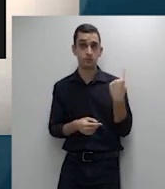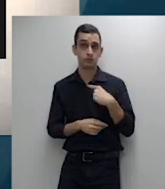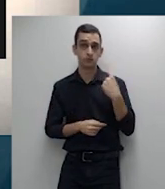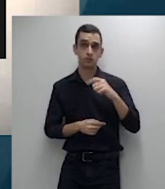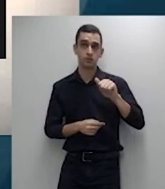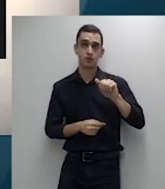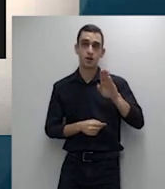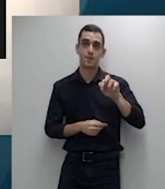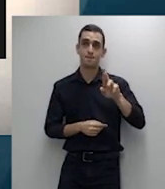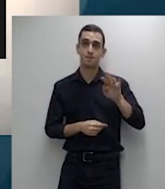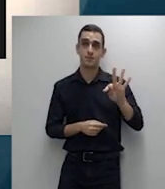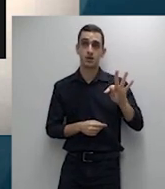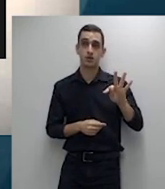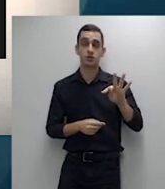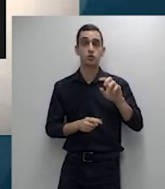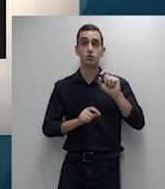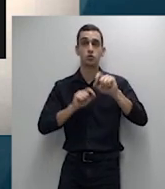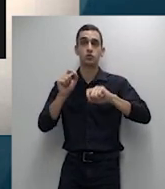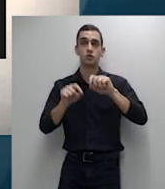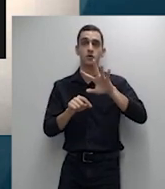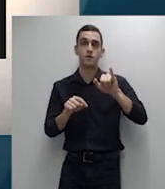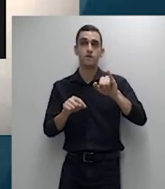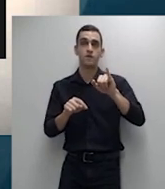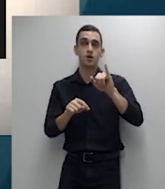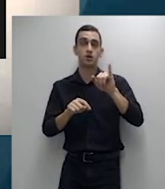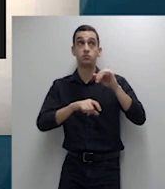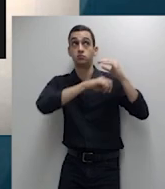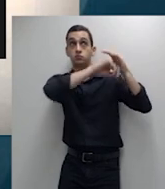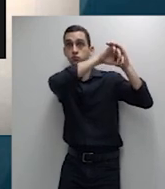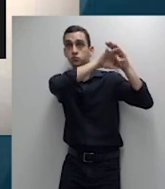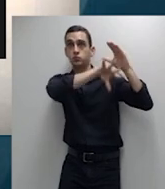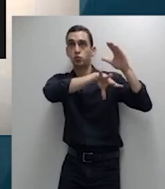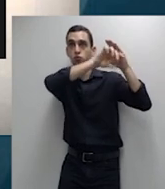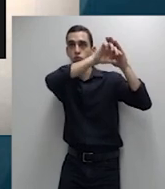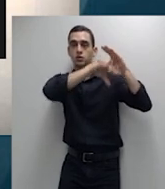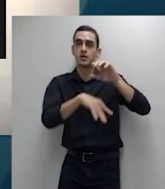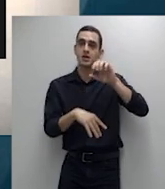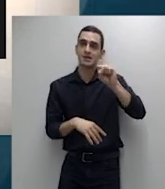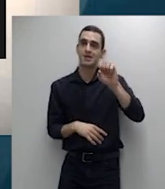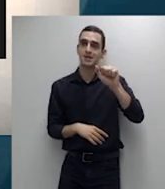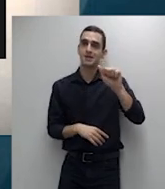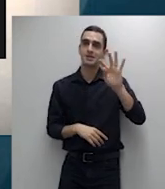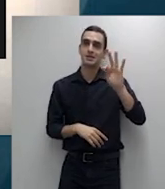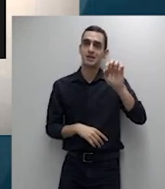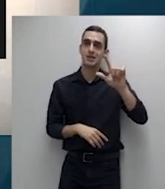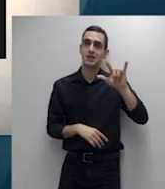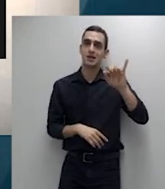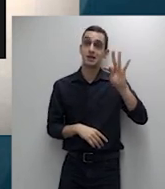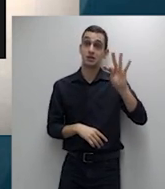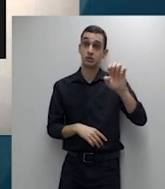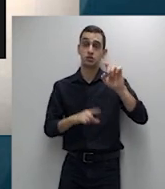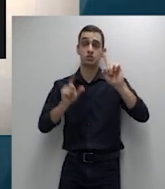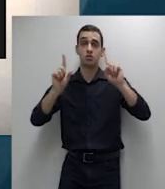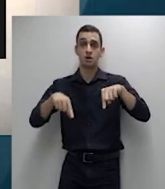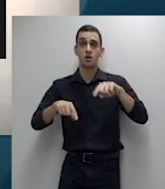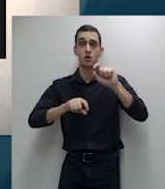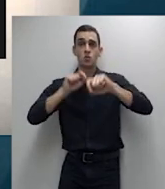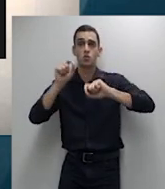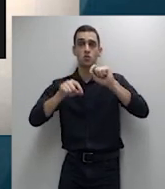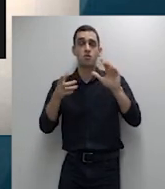e no provimento de capacidade satelital configura simples fornecimento de